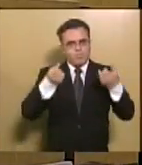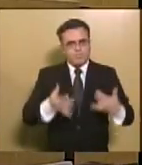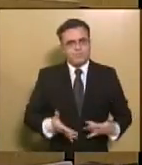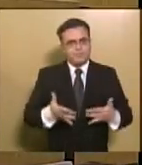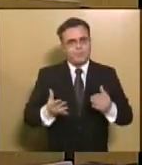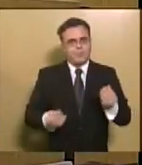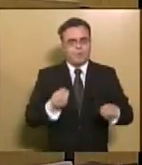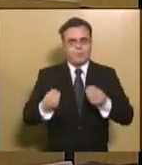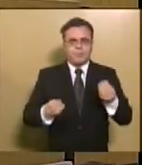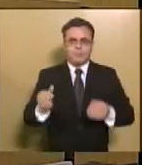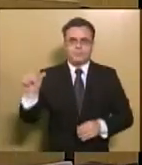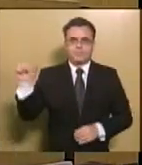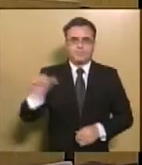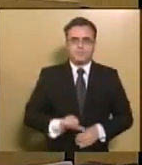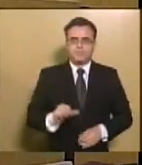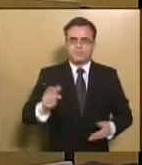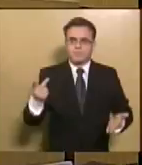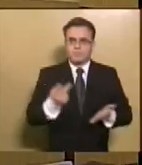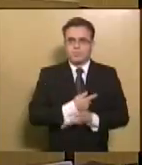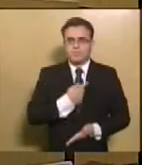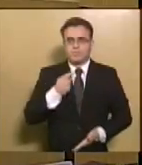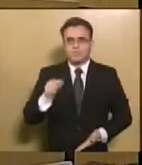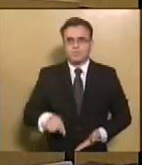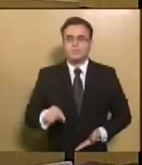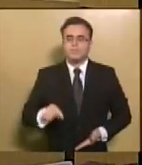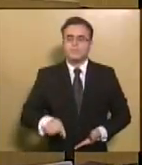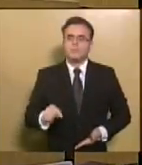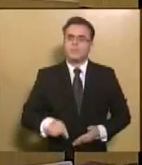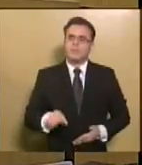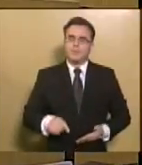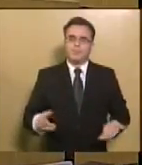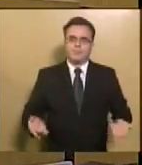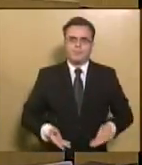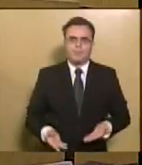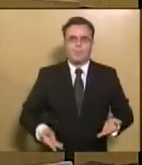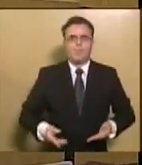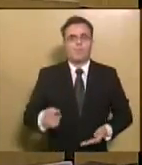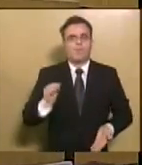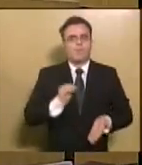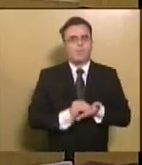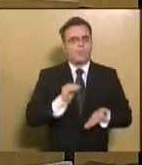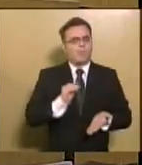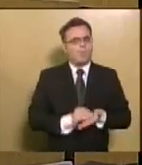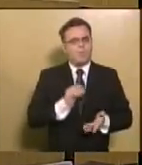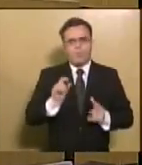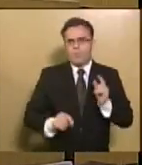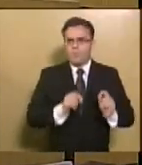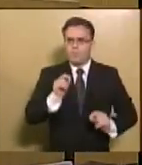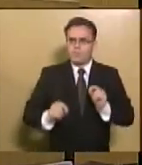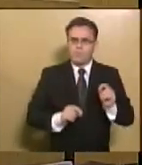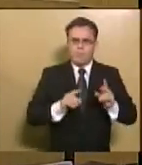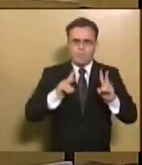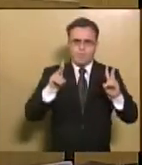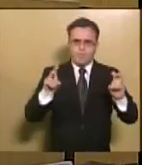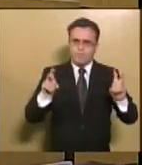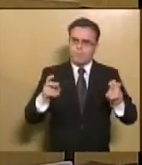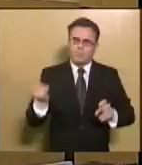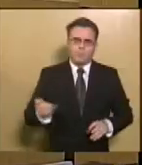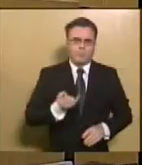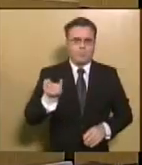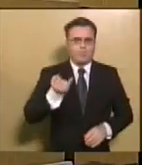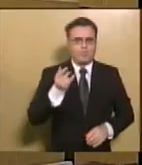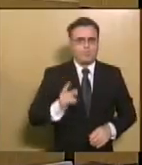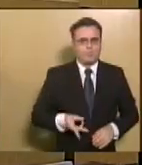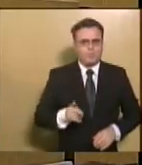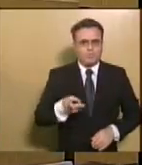como piorou nessa última década. Enfim, o que não faltarão nesse segundo semestre são temas relevantes